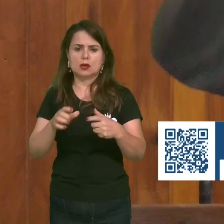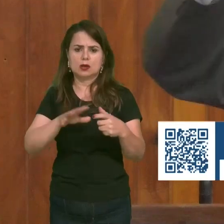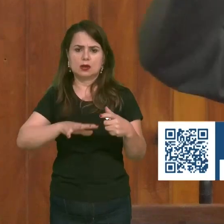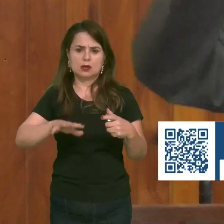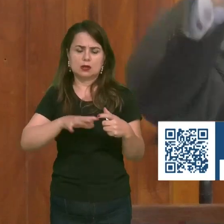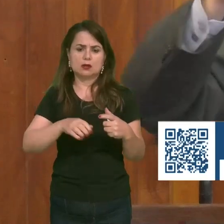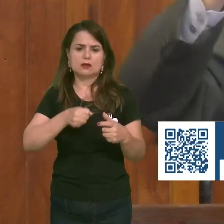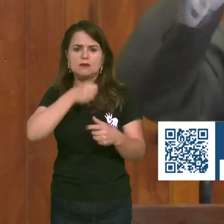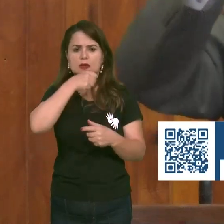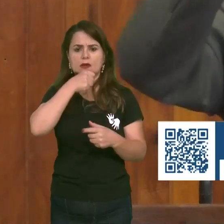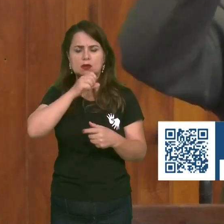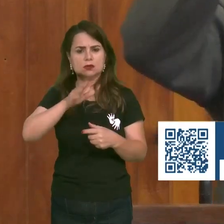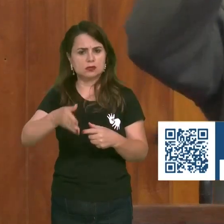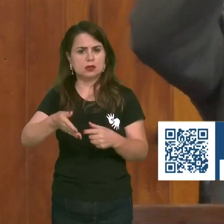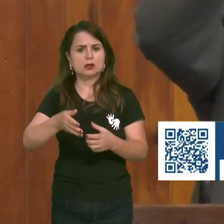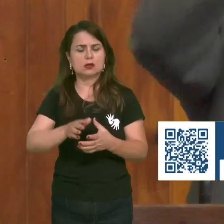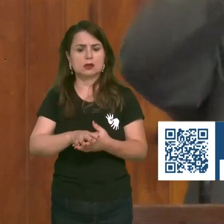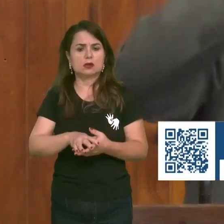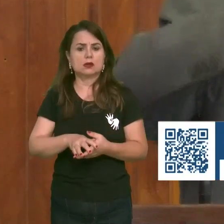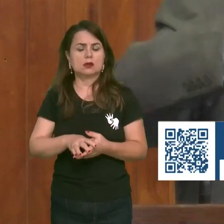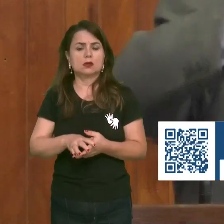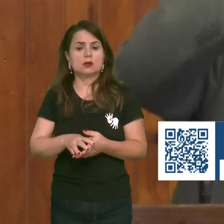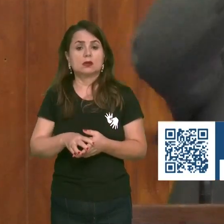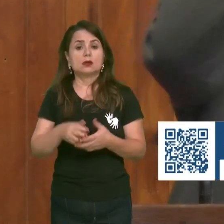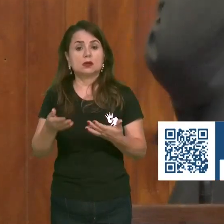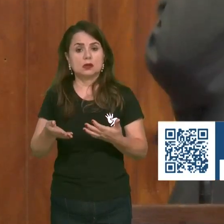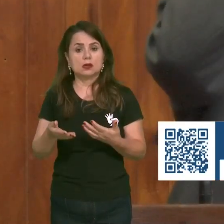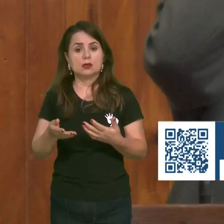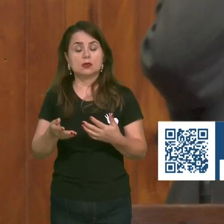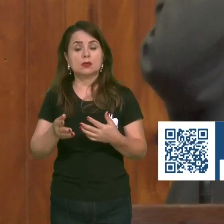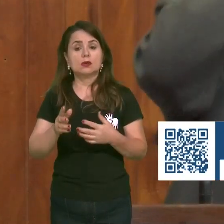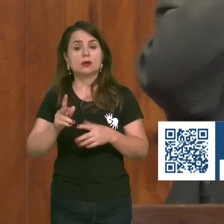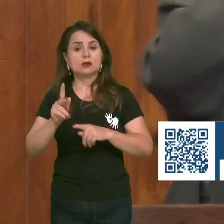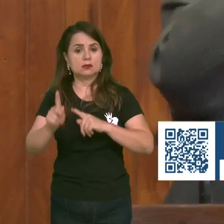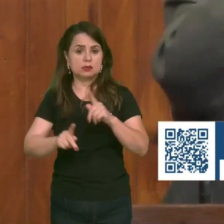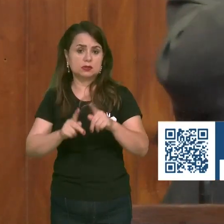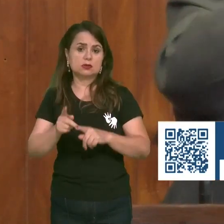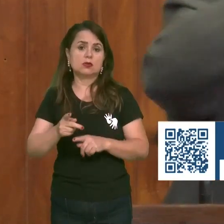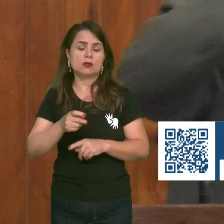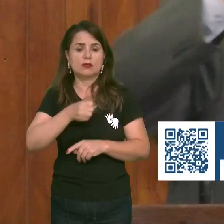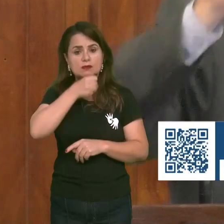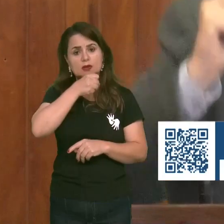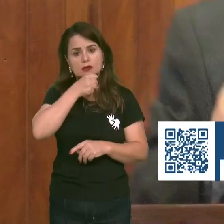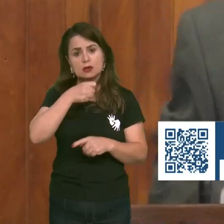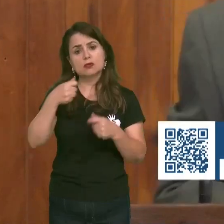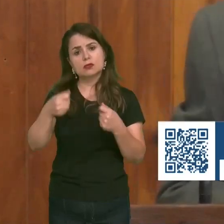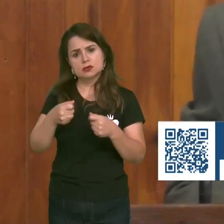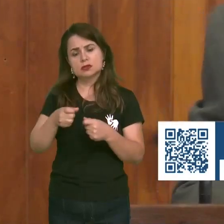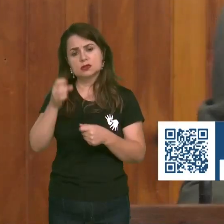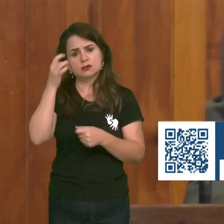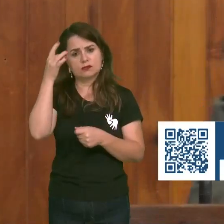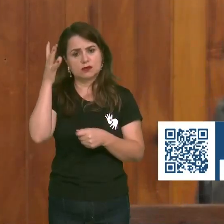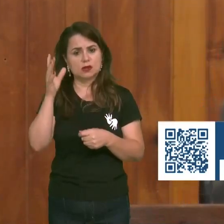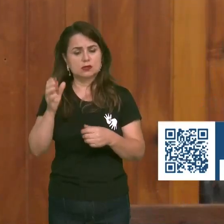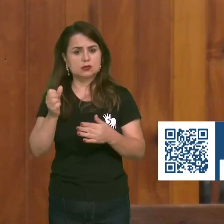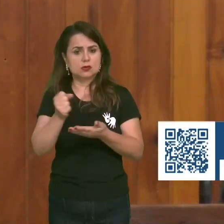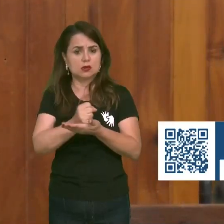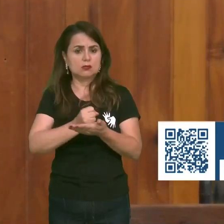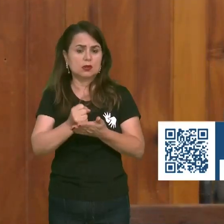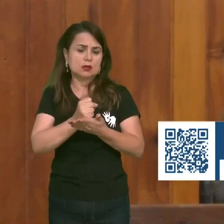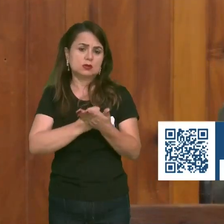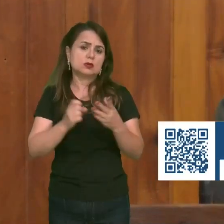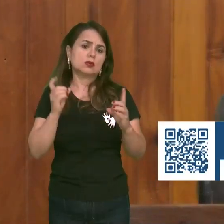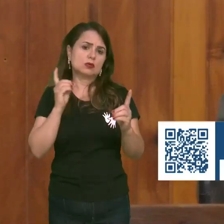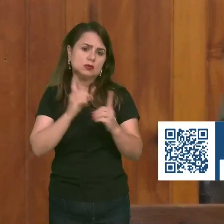com que os moradores é com mais idade tenham facilidade de encontrar a